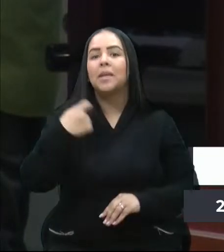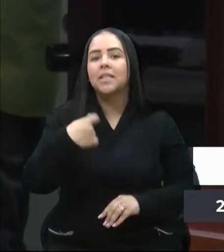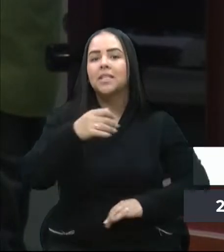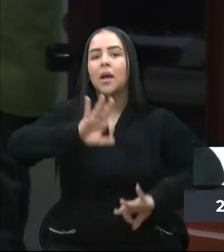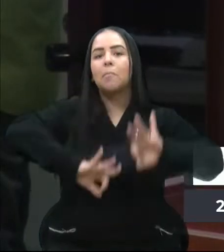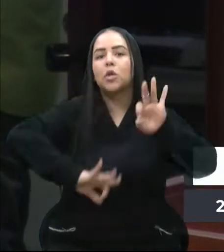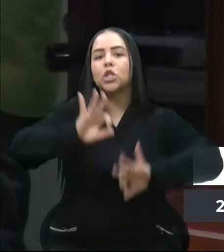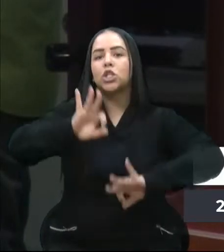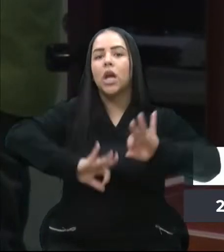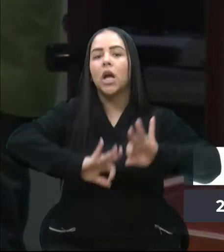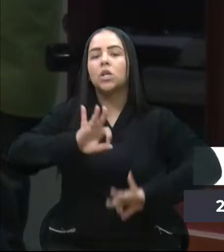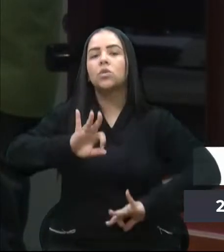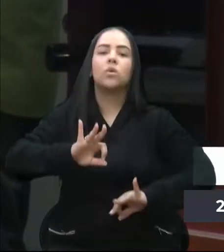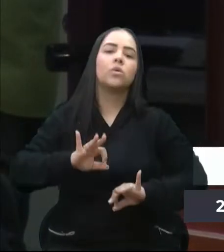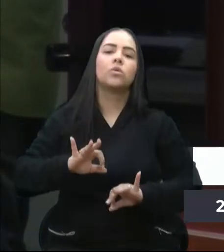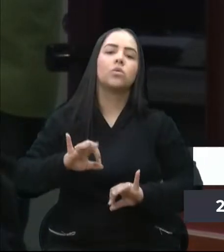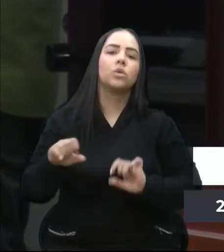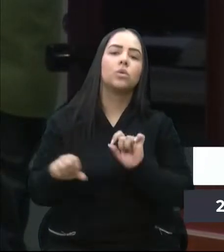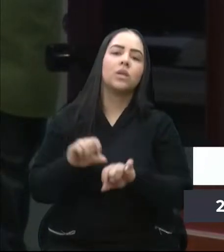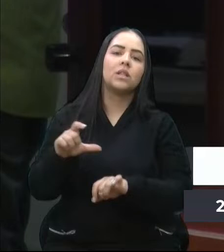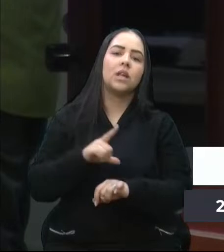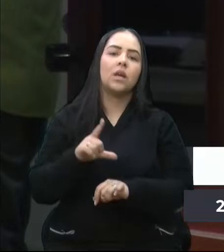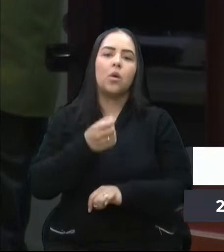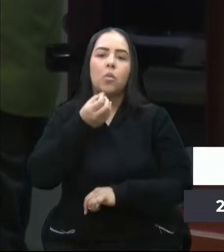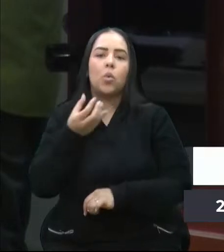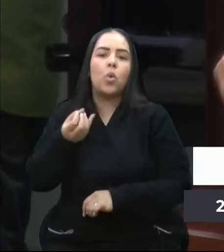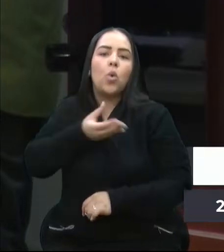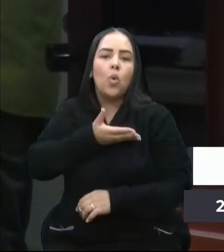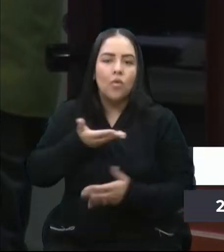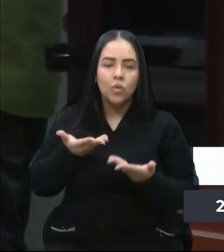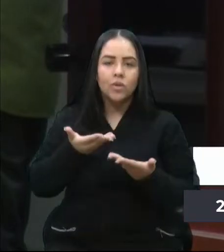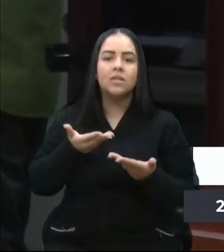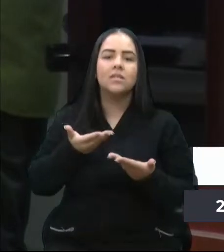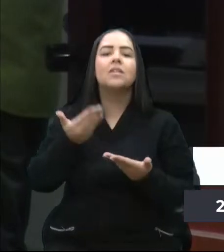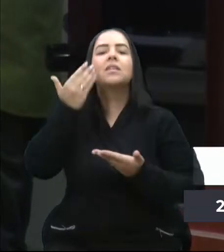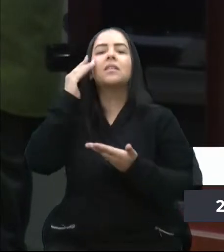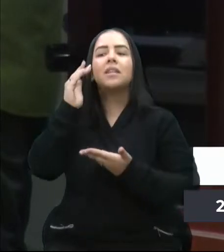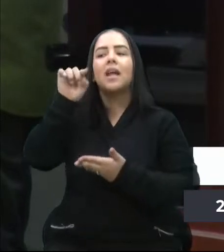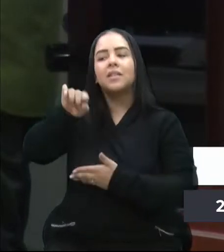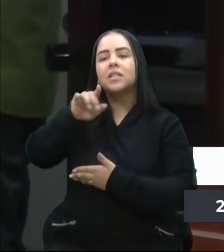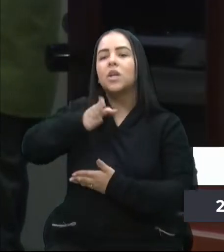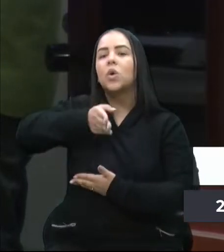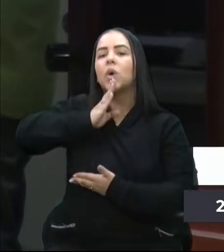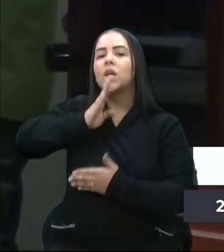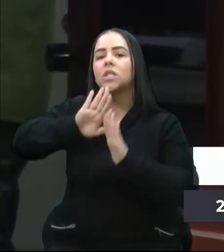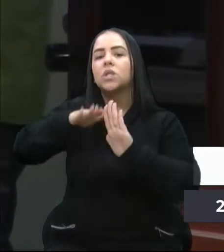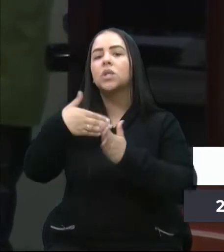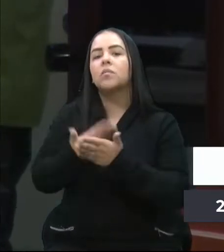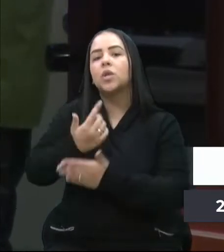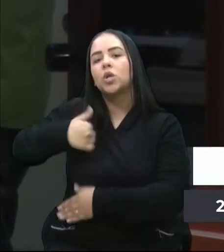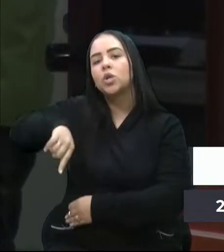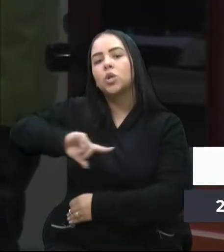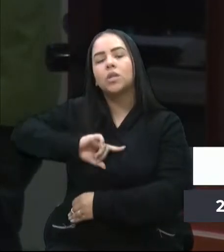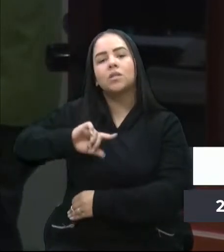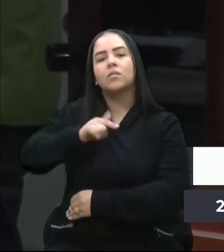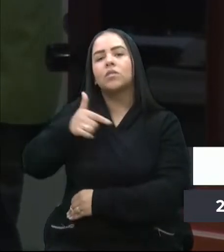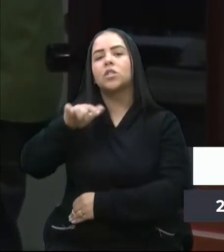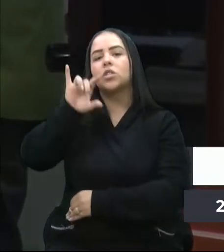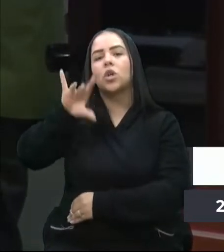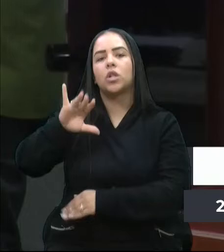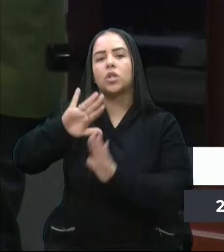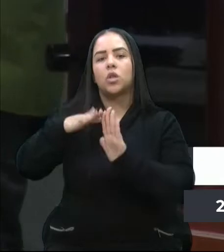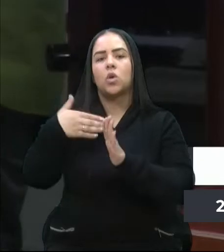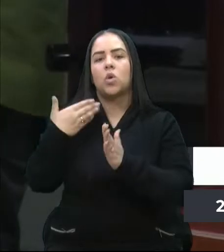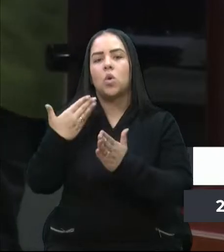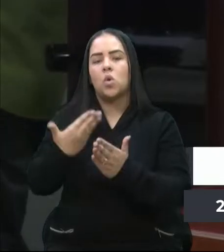projetos de escolas novas considerem quem conhece essas escolas, para que nós não fiquemos com escolas em